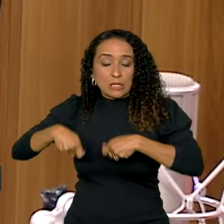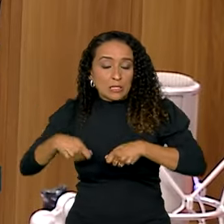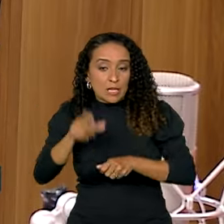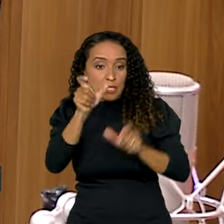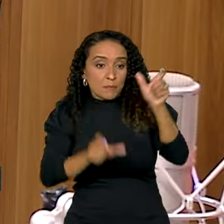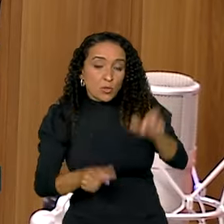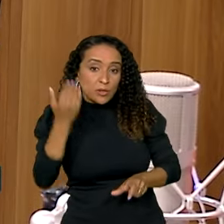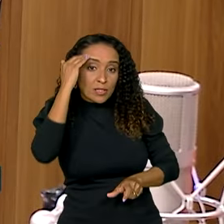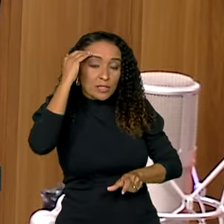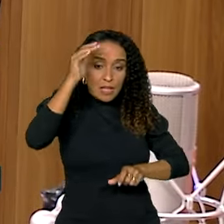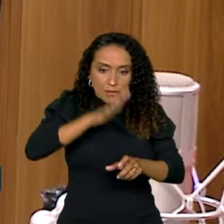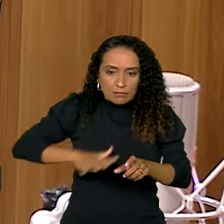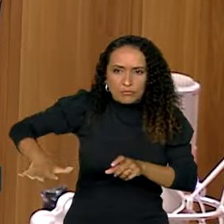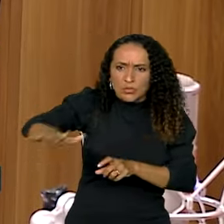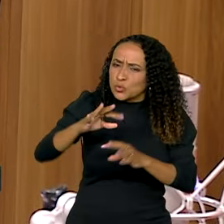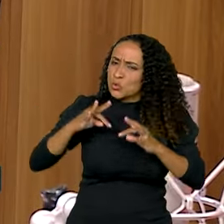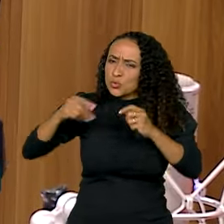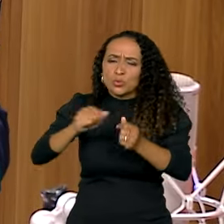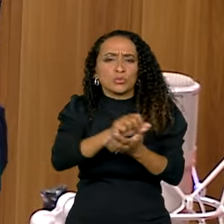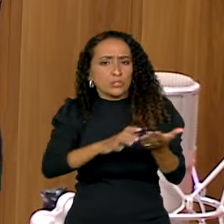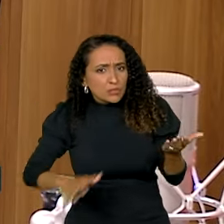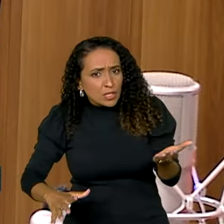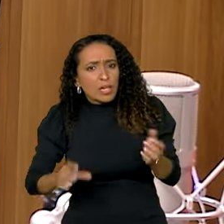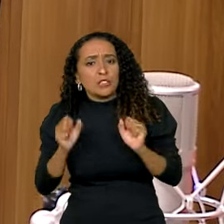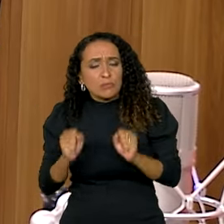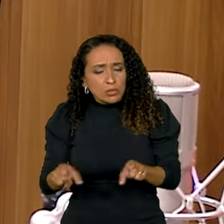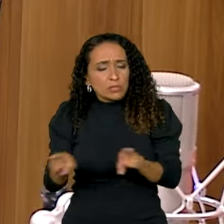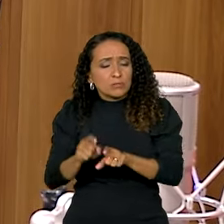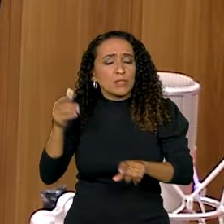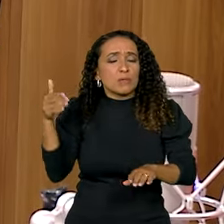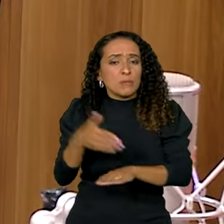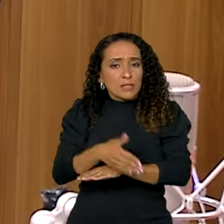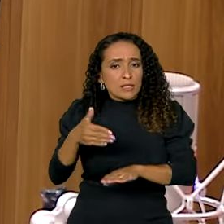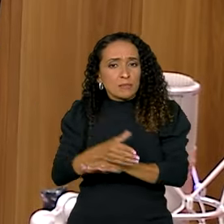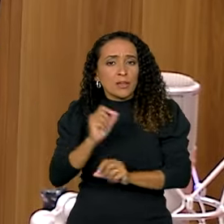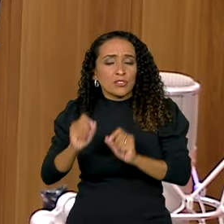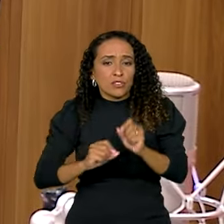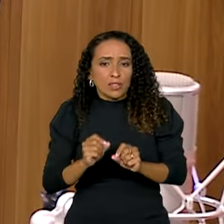espaço está em todas as suas atividades e que elas podem participar também dessa aventura.